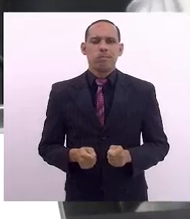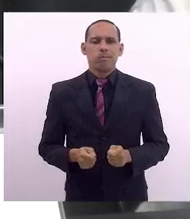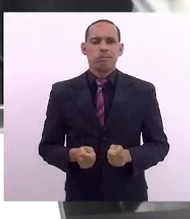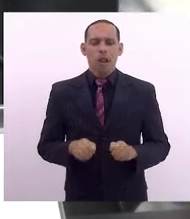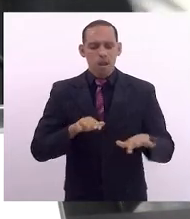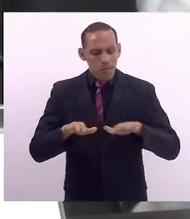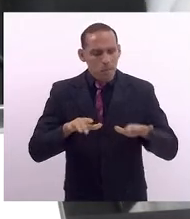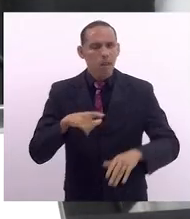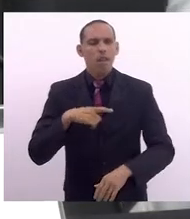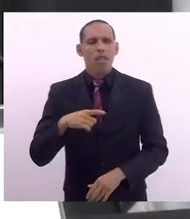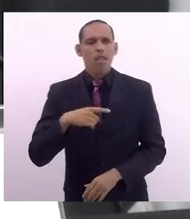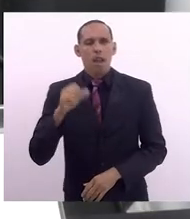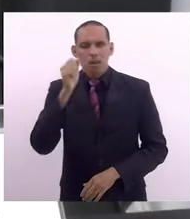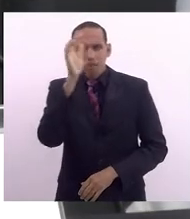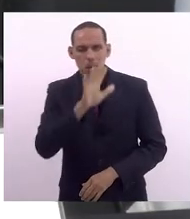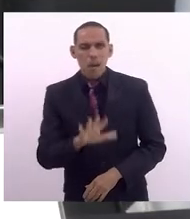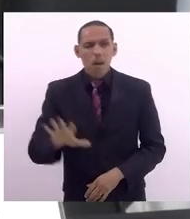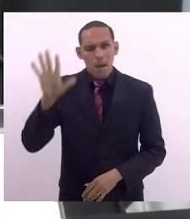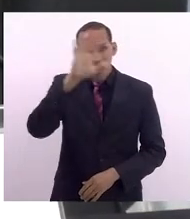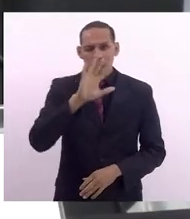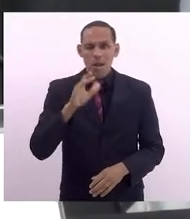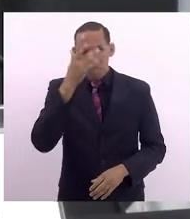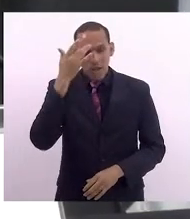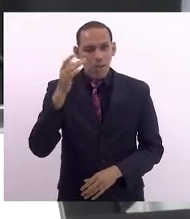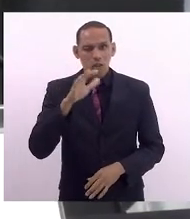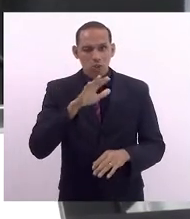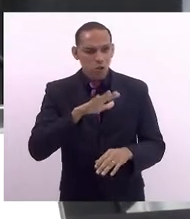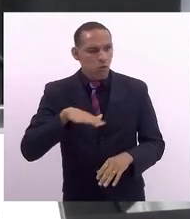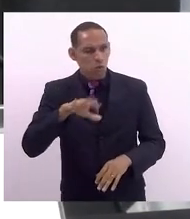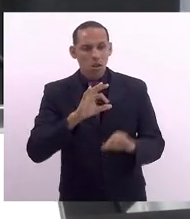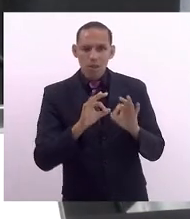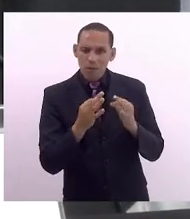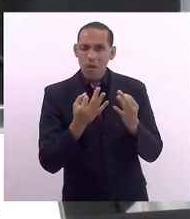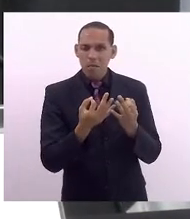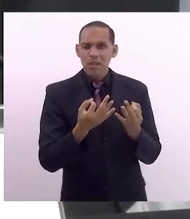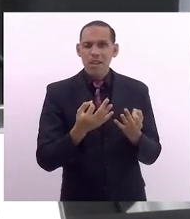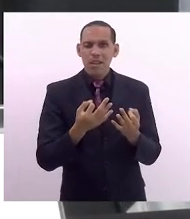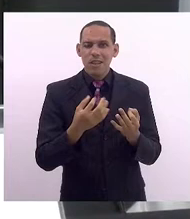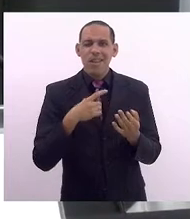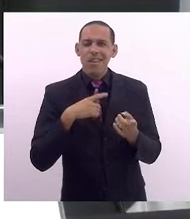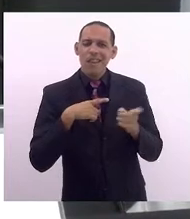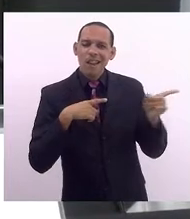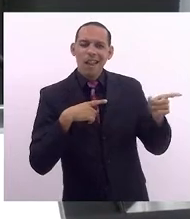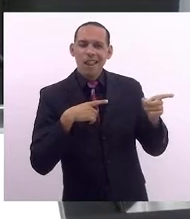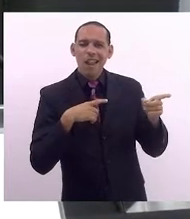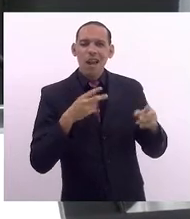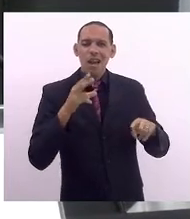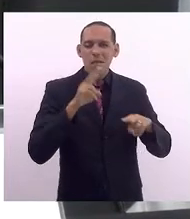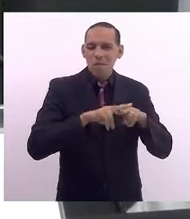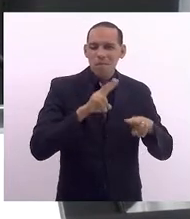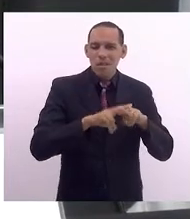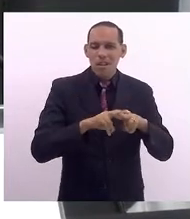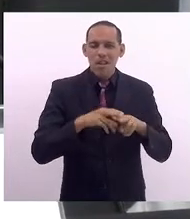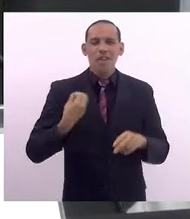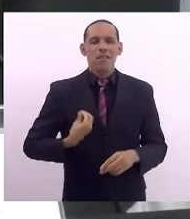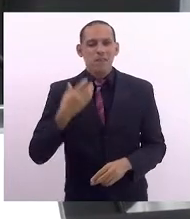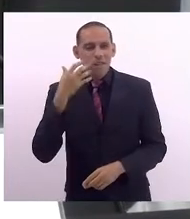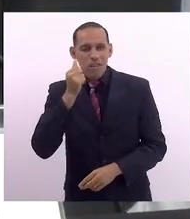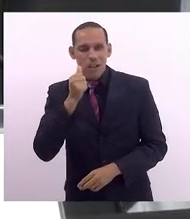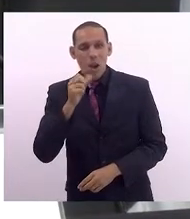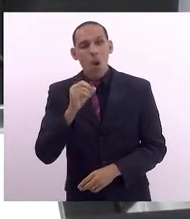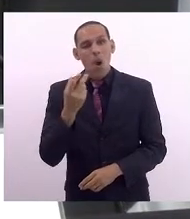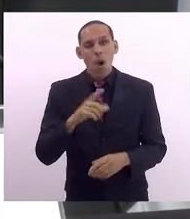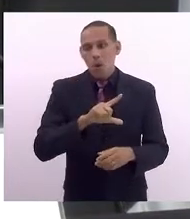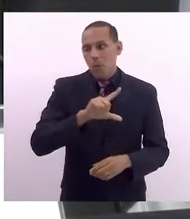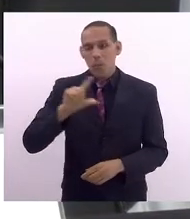um movimento também nacional de familiares de pessoas privadas de liberdade, sobreviventes e egresso, que compõem a Agenda Nacional